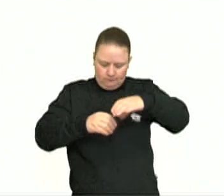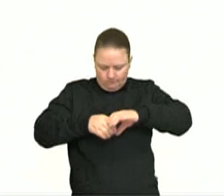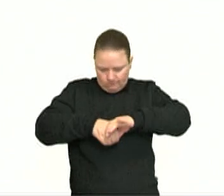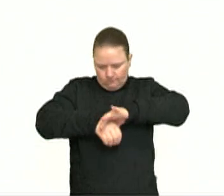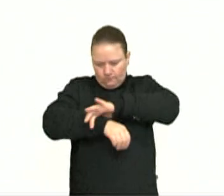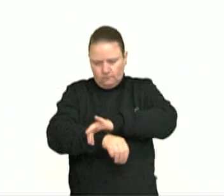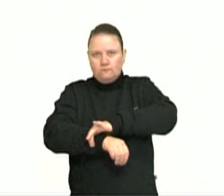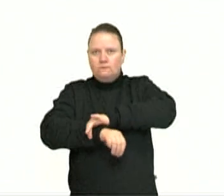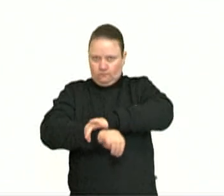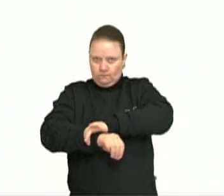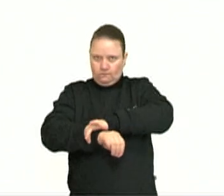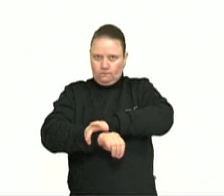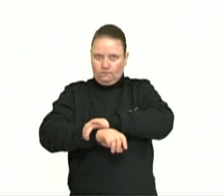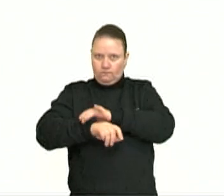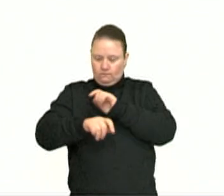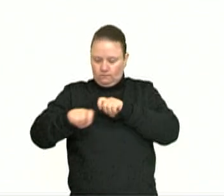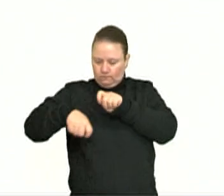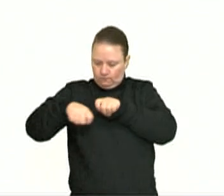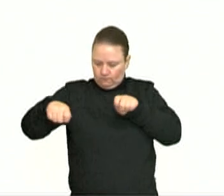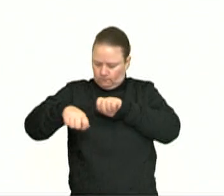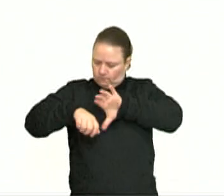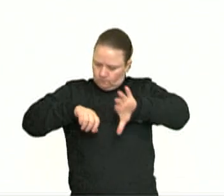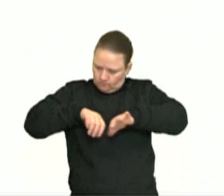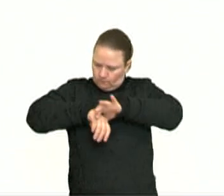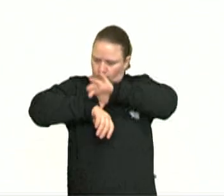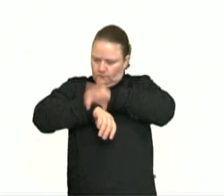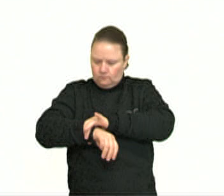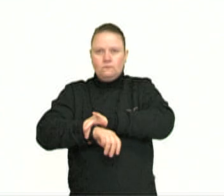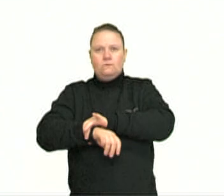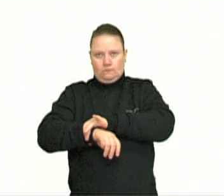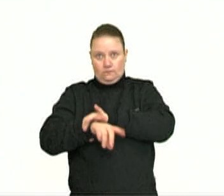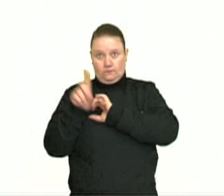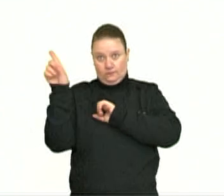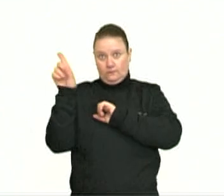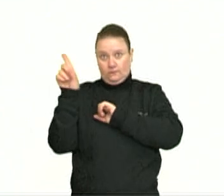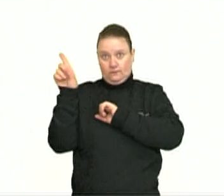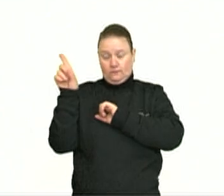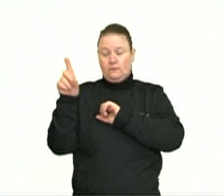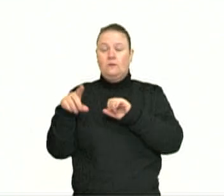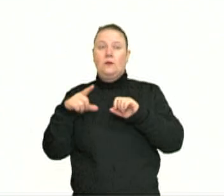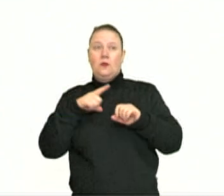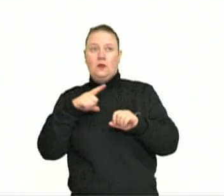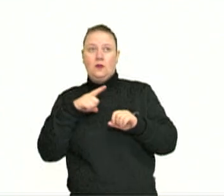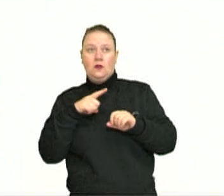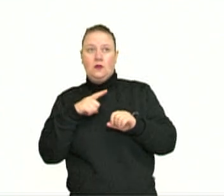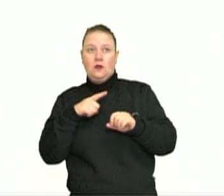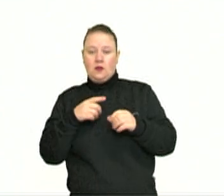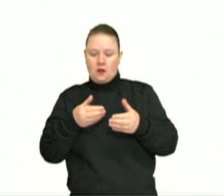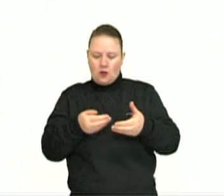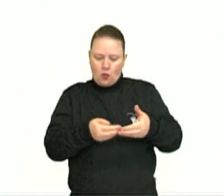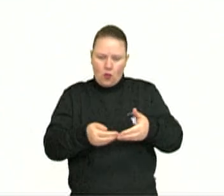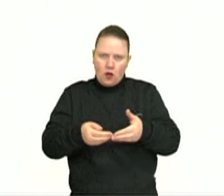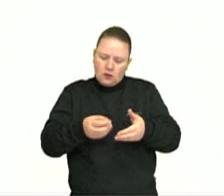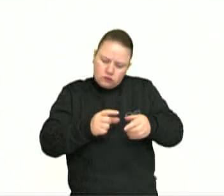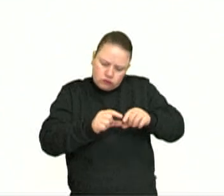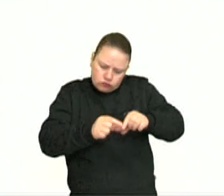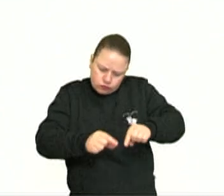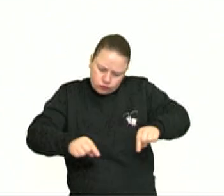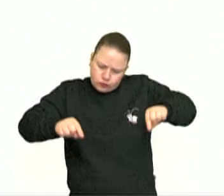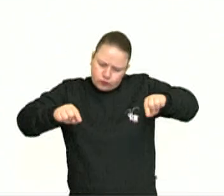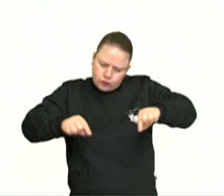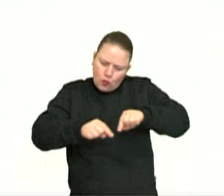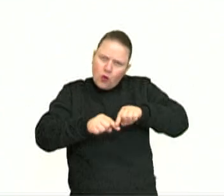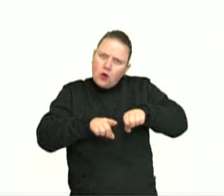corda, que está sendo representado pela setinha ali. Você teria a baladeira, onde se coloca o